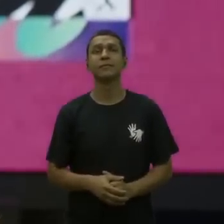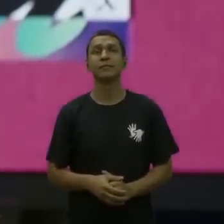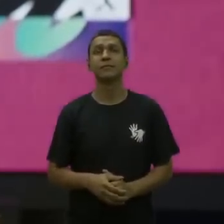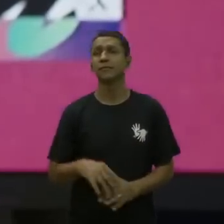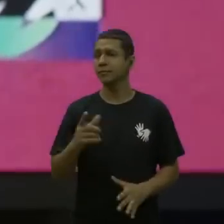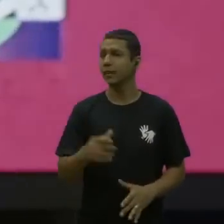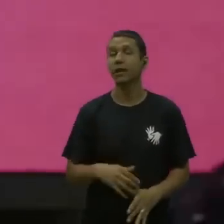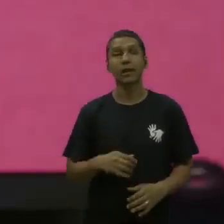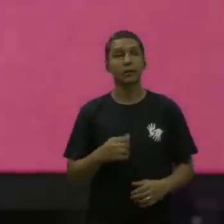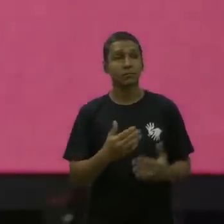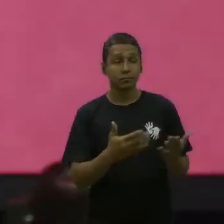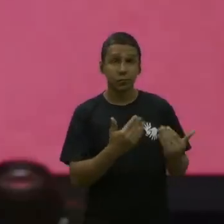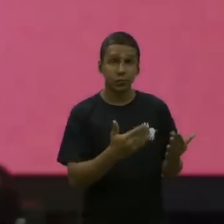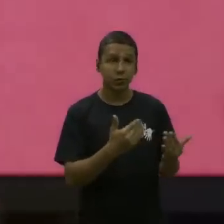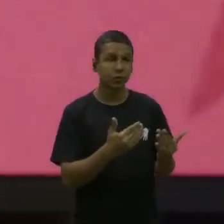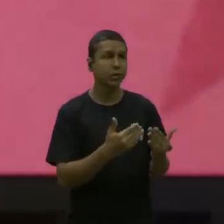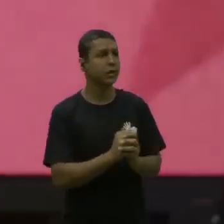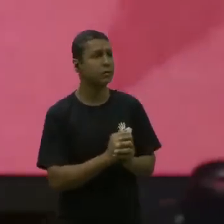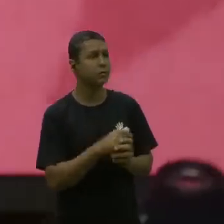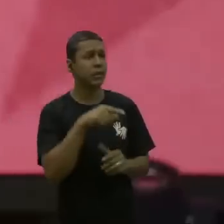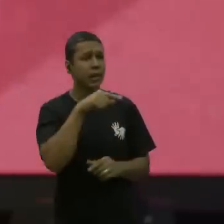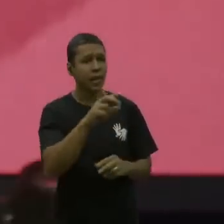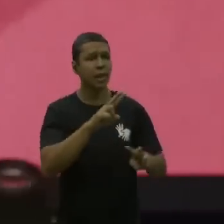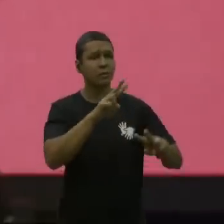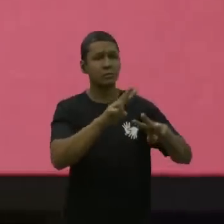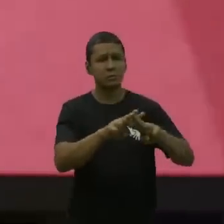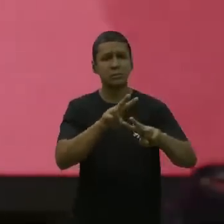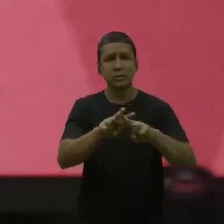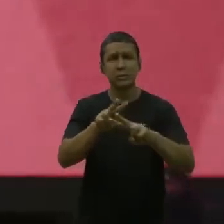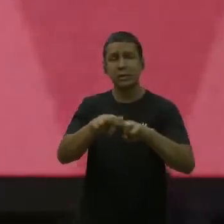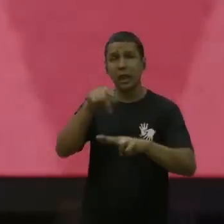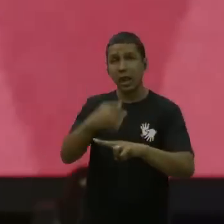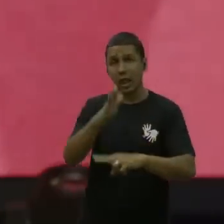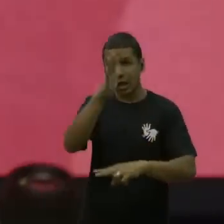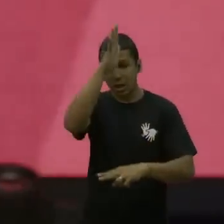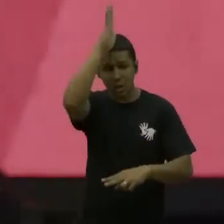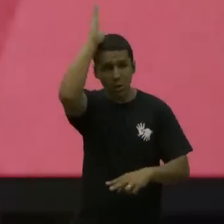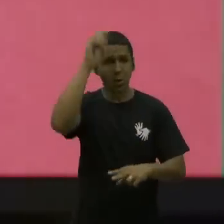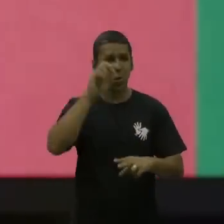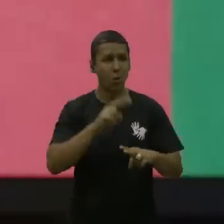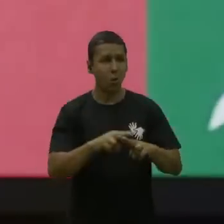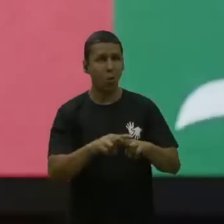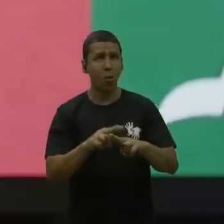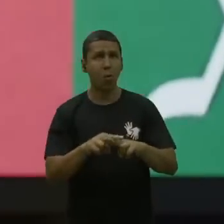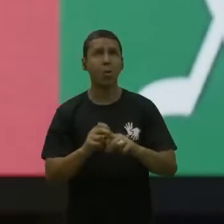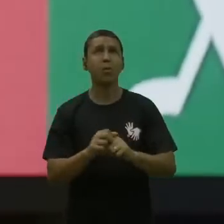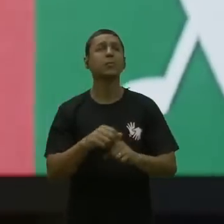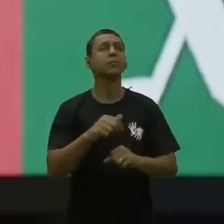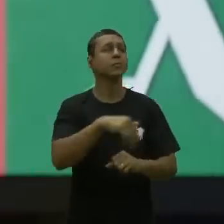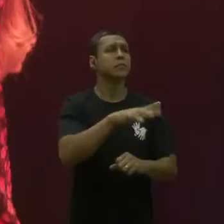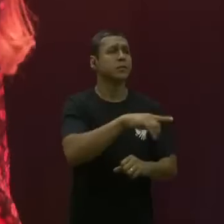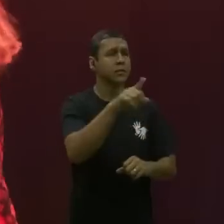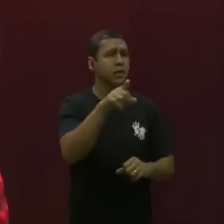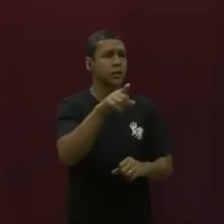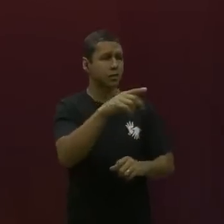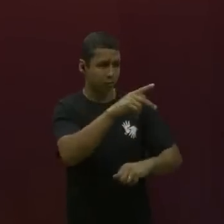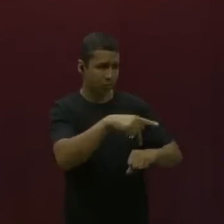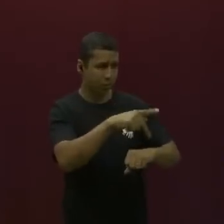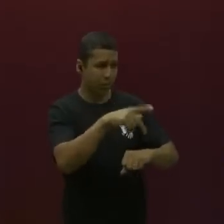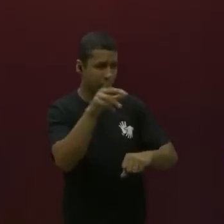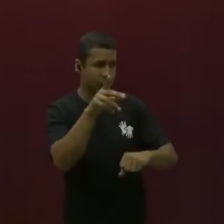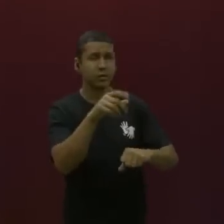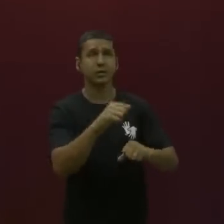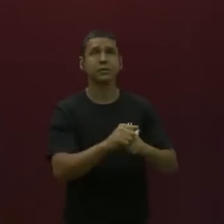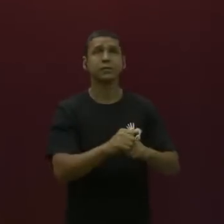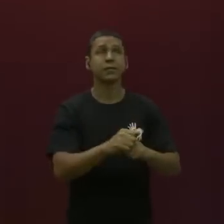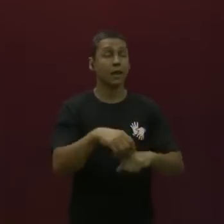E ela contando que o historiador levou ela nas prisões de todos os prisioneiros em Roma. E elas eram feitas, quem já esteve lá sabe o que eu vou falar,